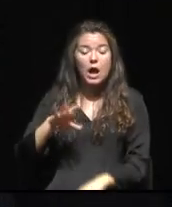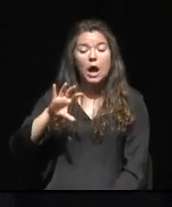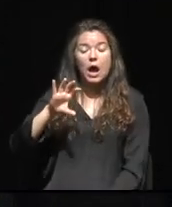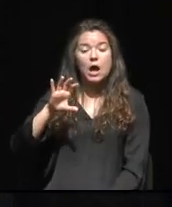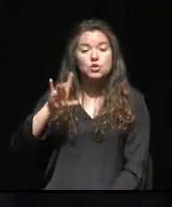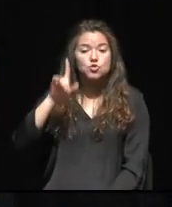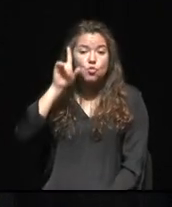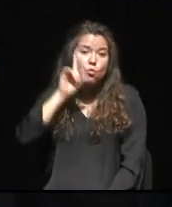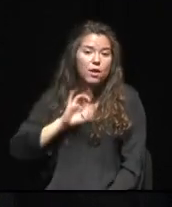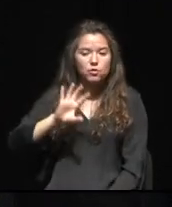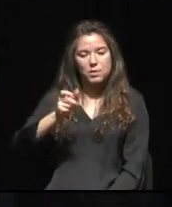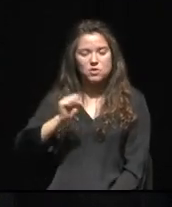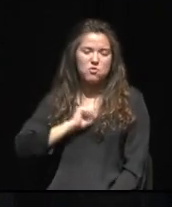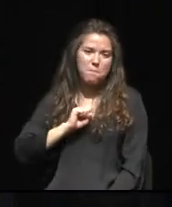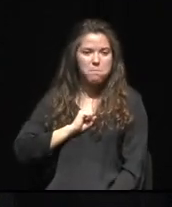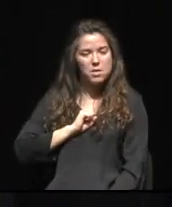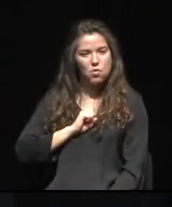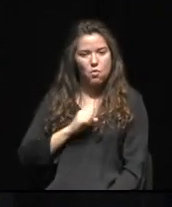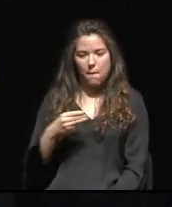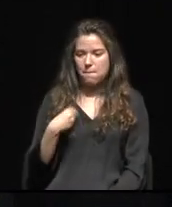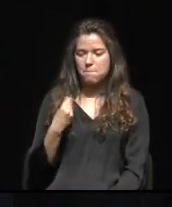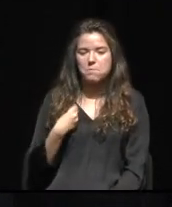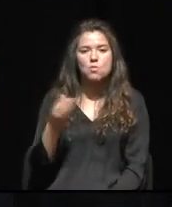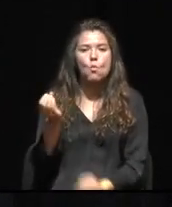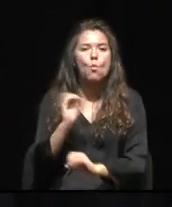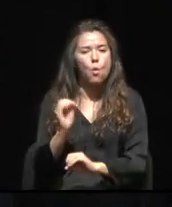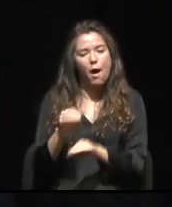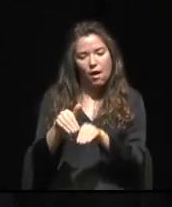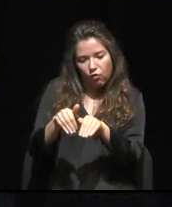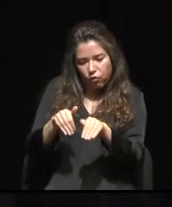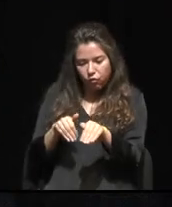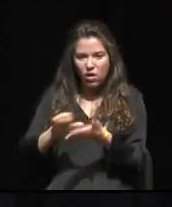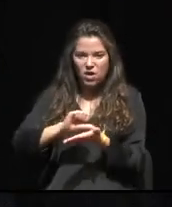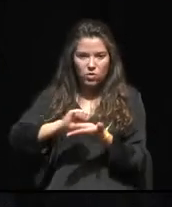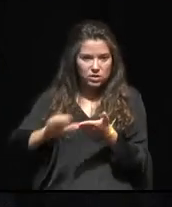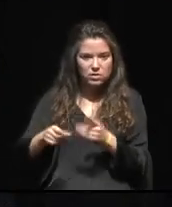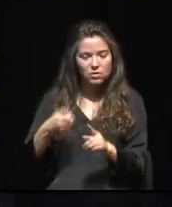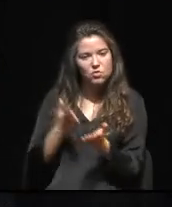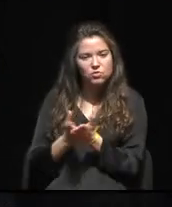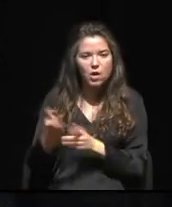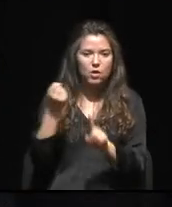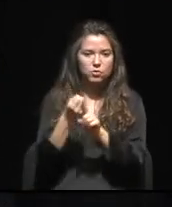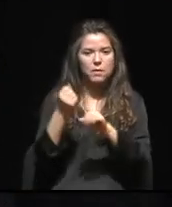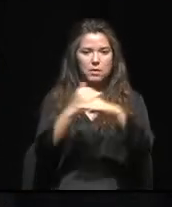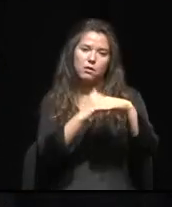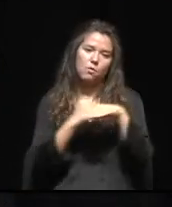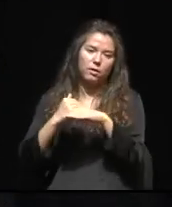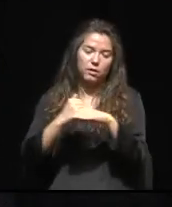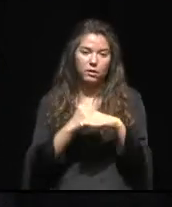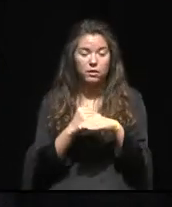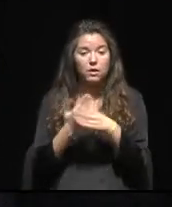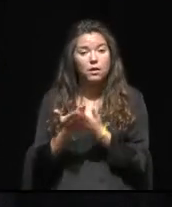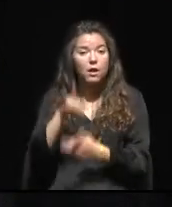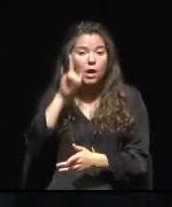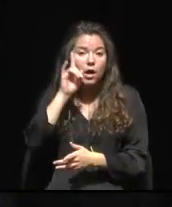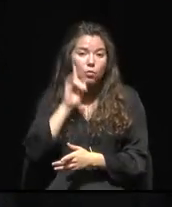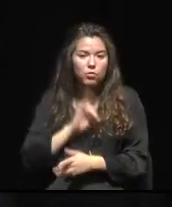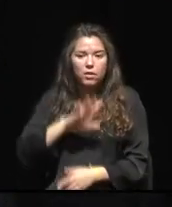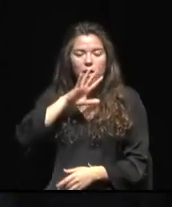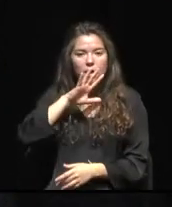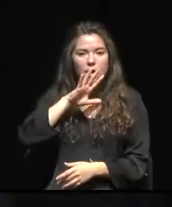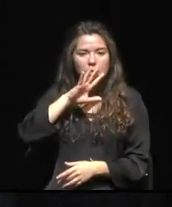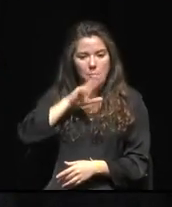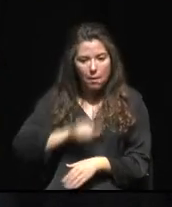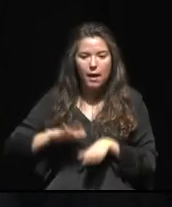do meu país não se intimidam não recuam não desistem de lutar pela igualdade a mulher mãe